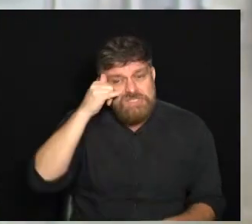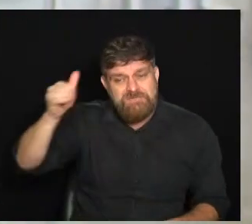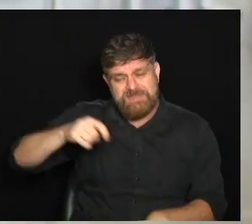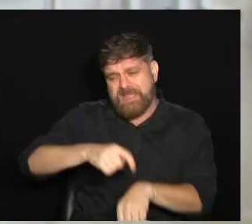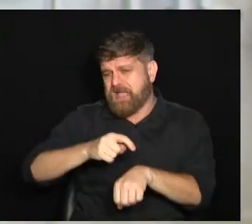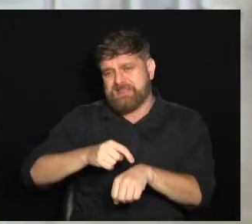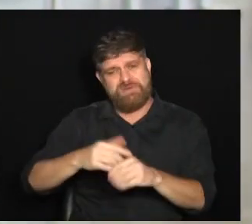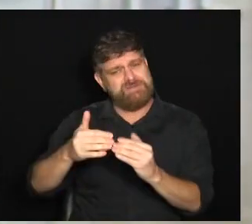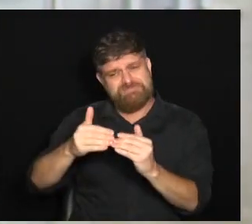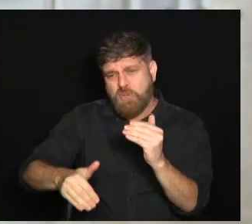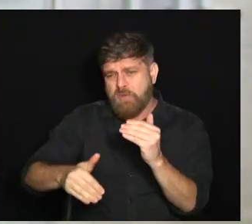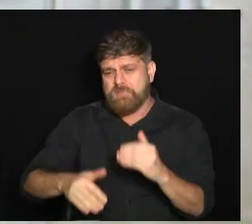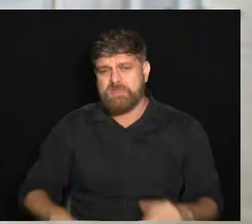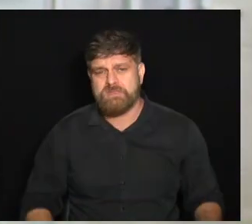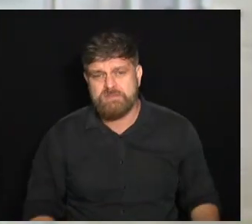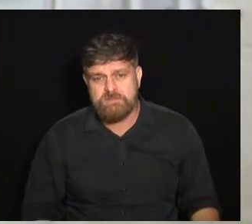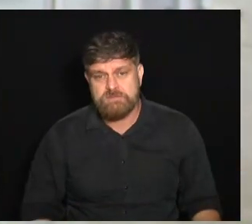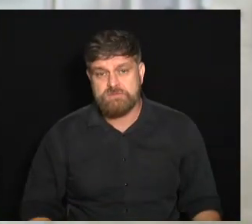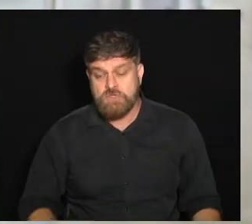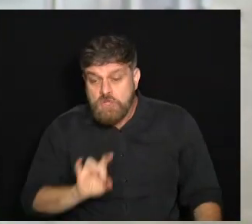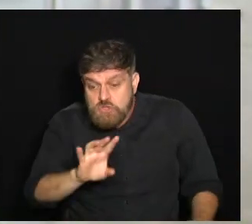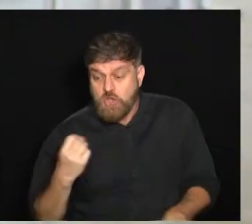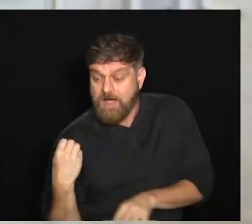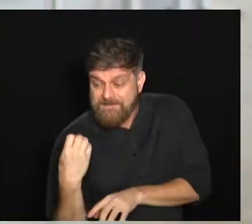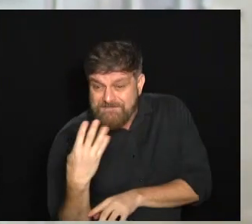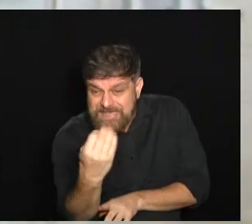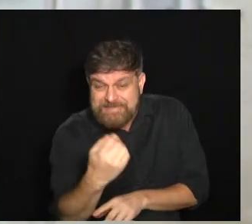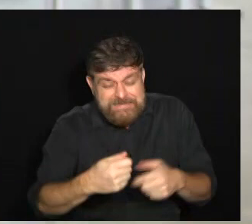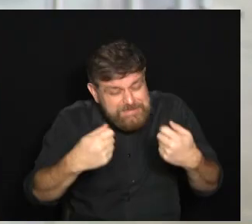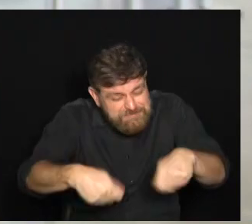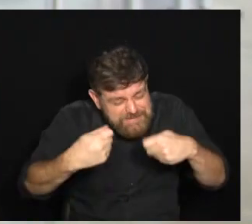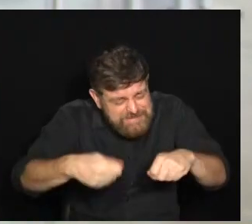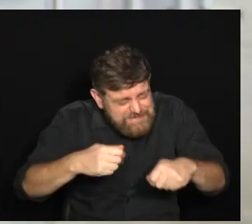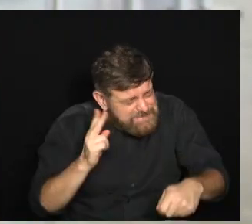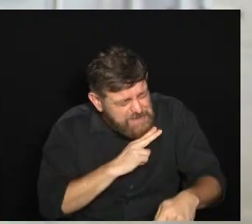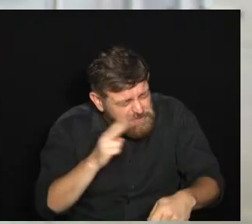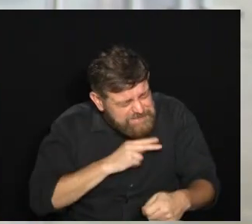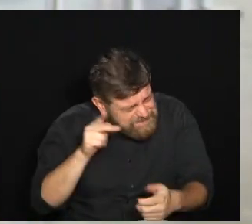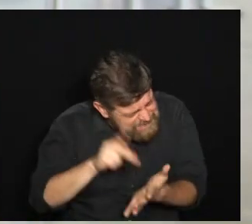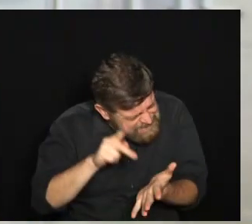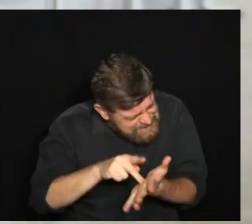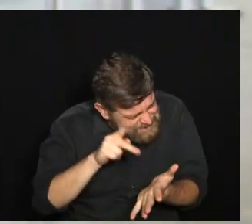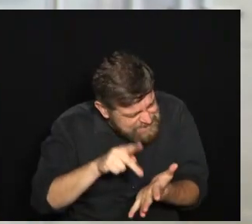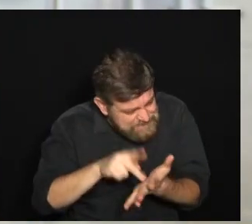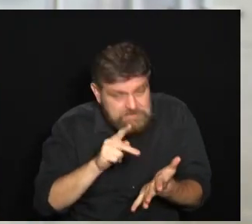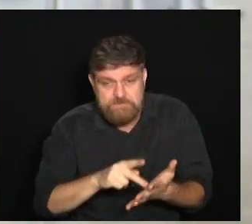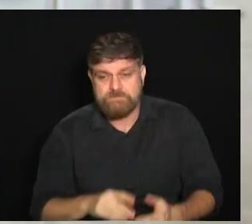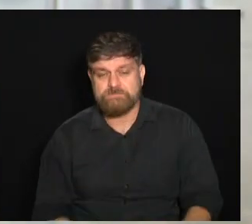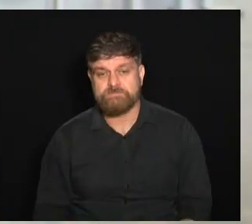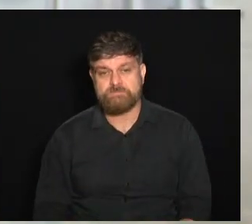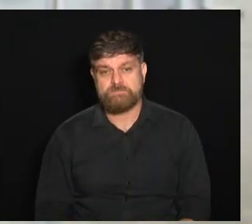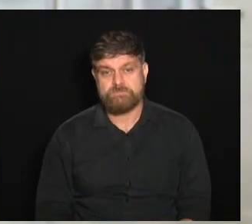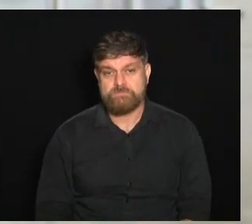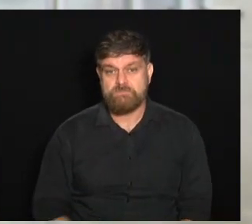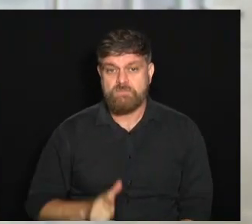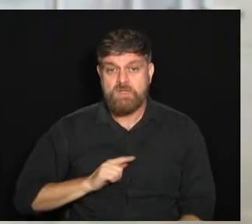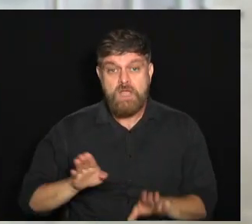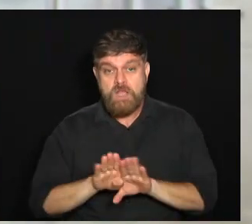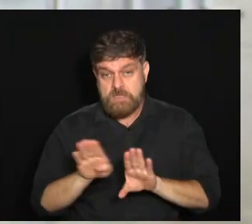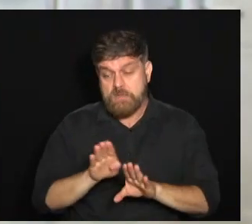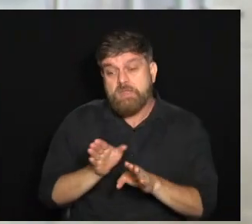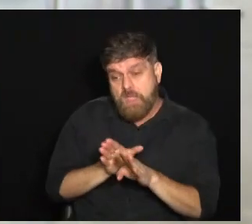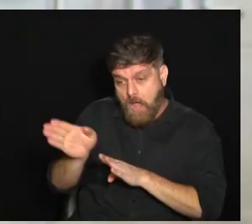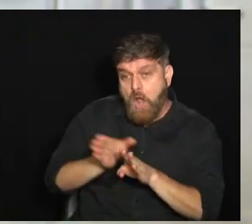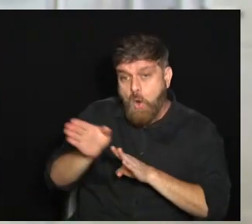momento, só viajar em último caso mesmo, se for possível. E existem inclusive recomendações,